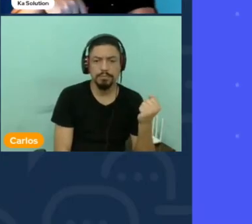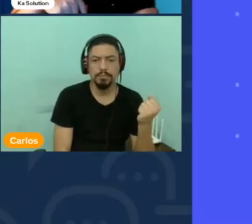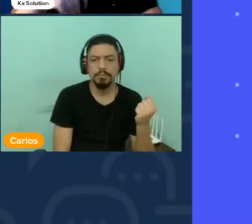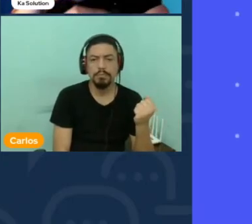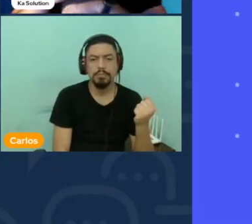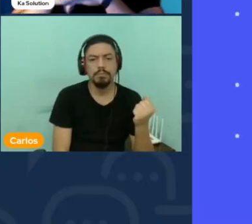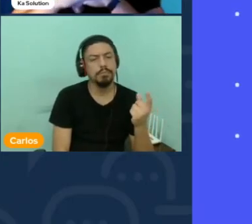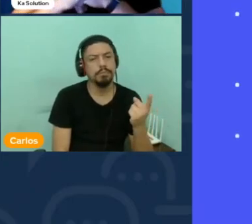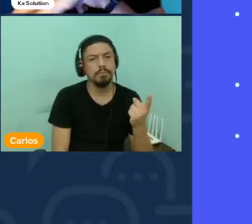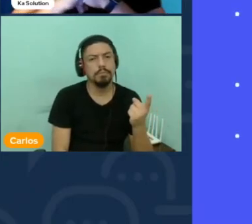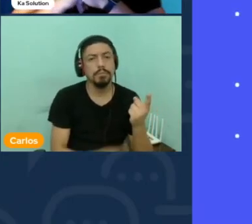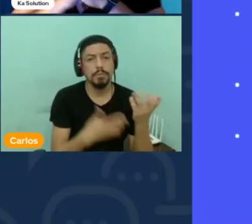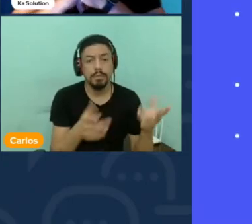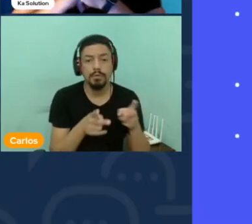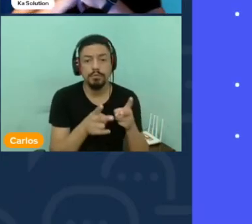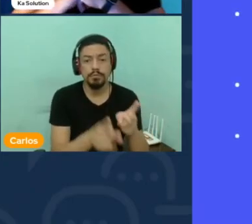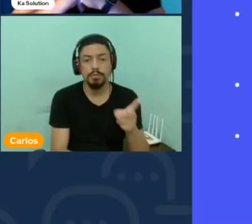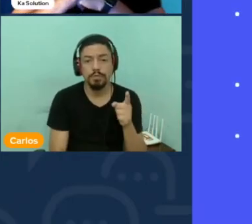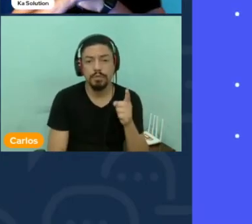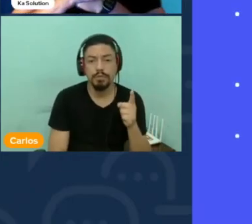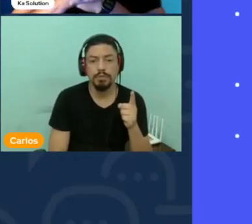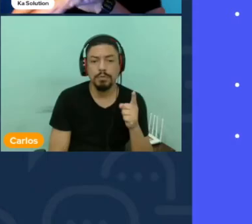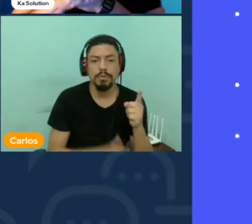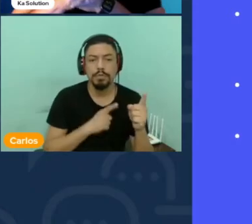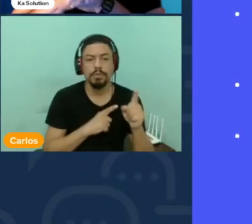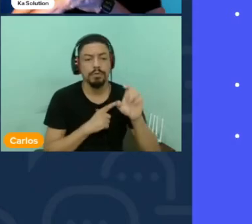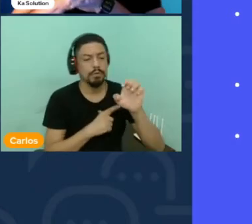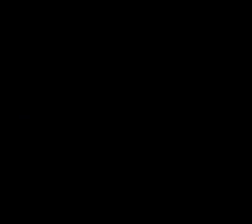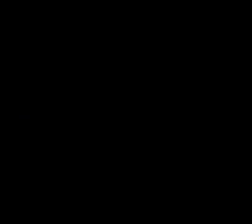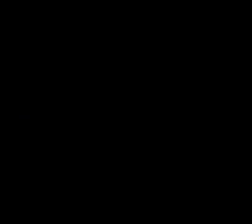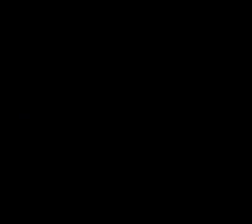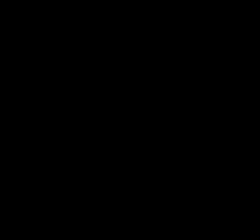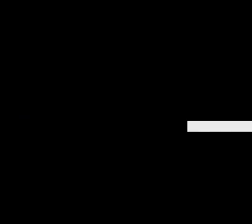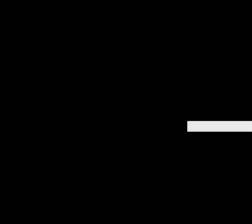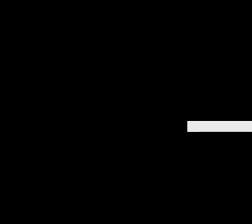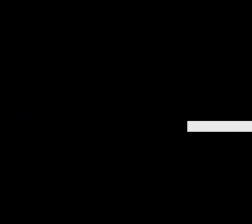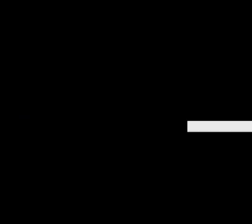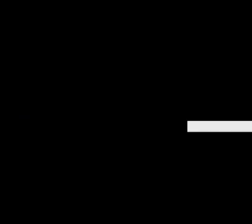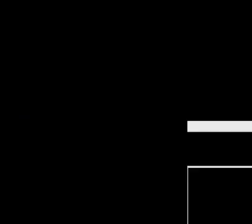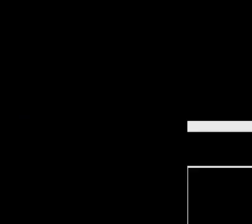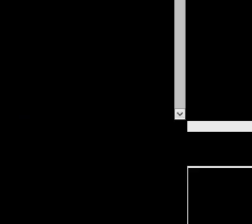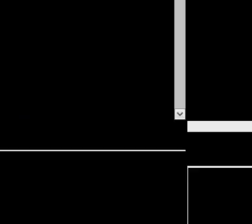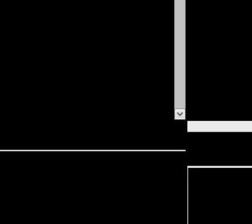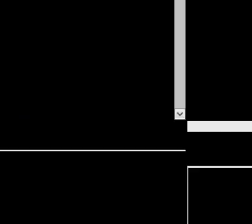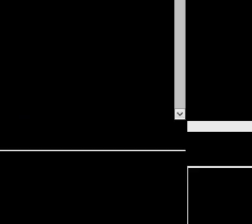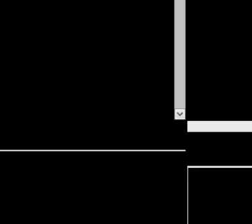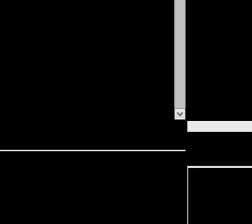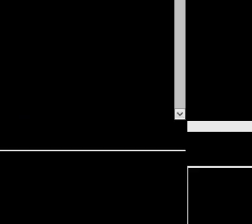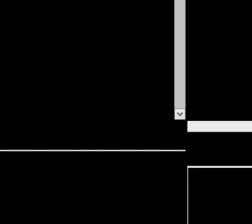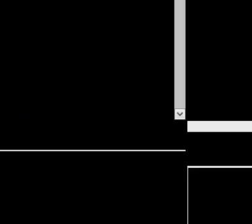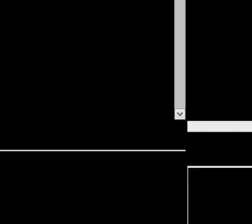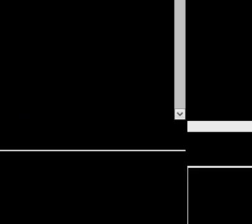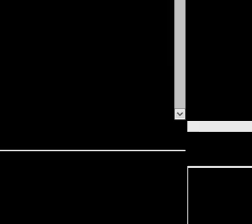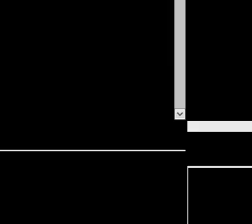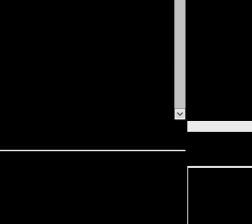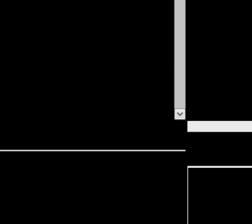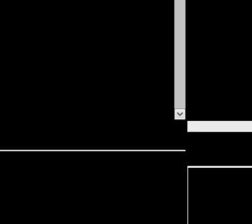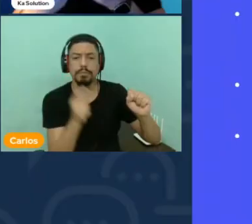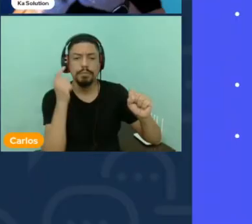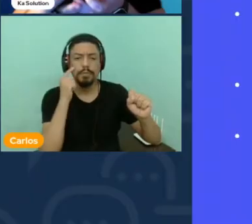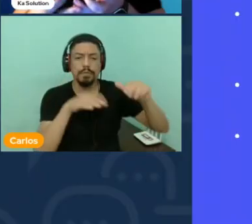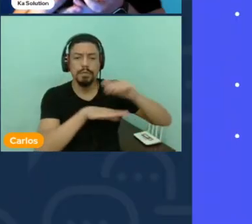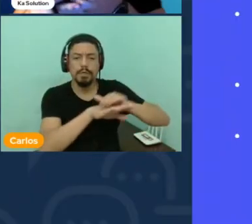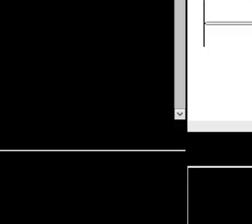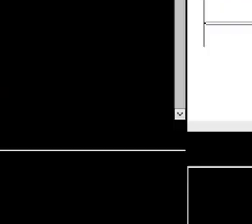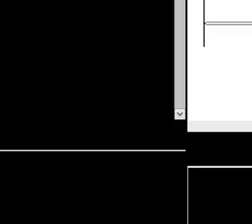Seguindo, pessoal, a gente tem o Elastic Block Store, o Amazon EBS. Quando a gente fala em armazenamento